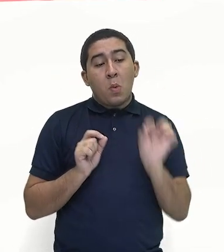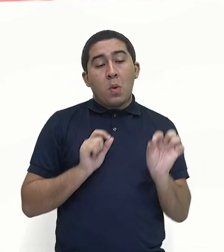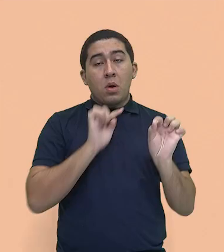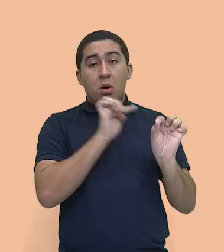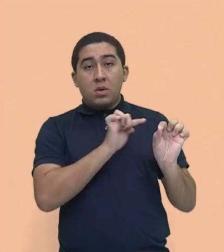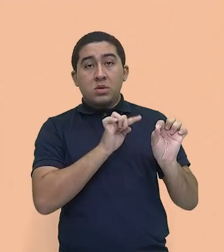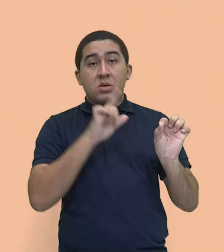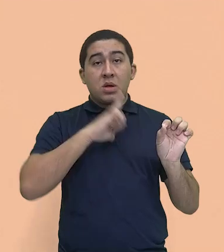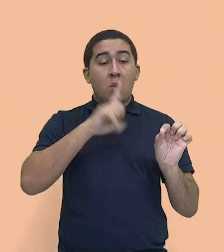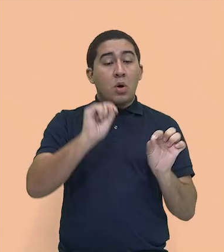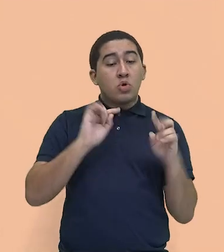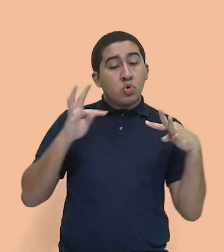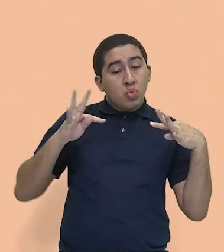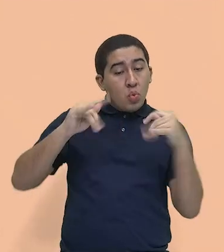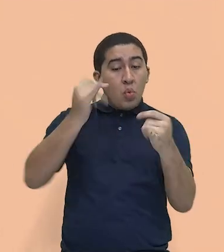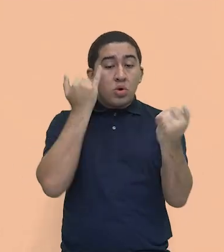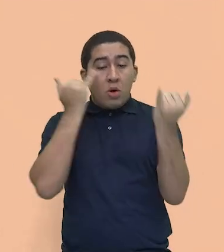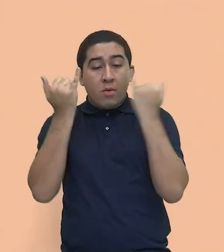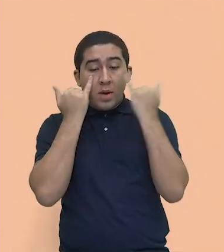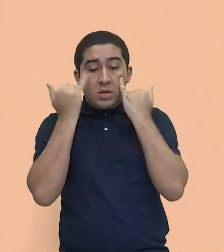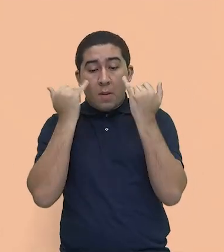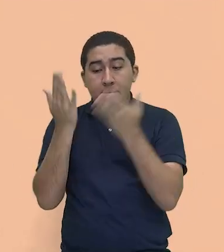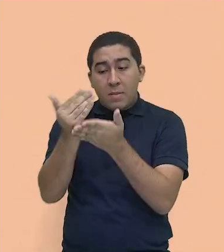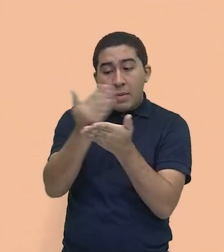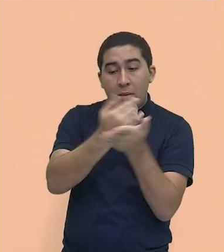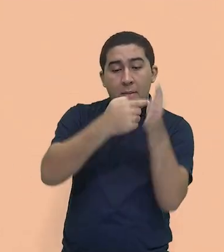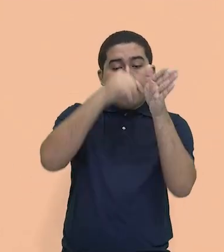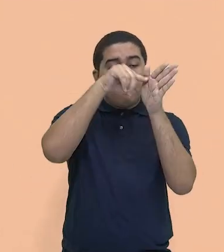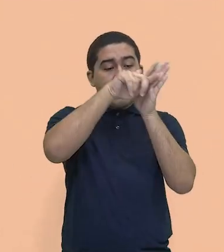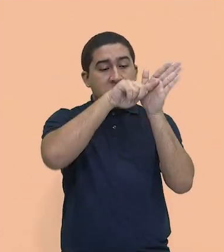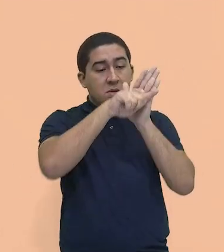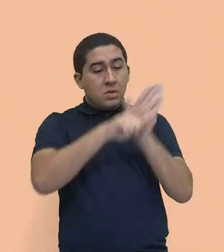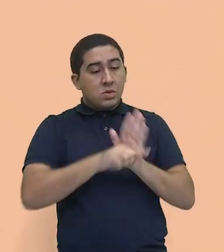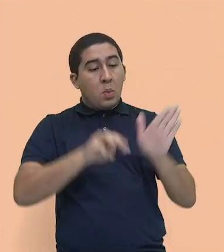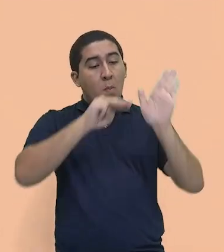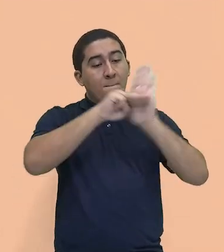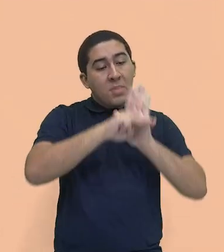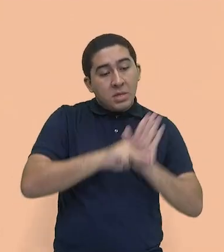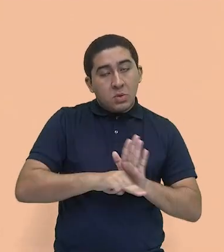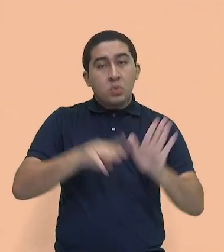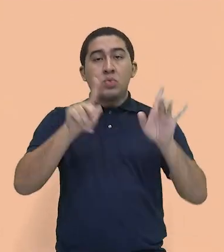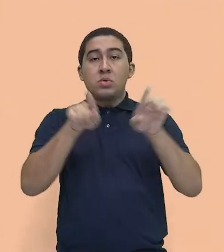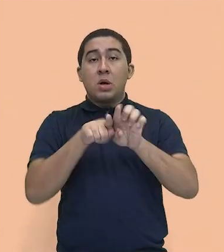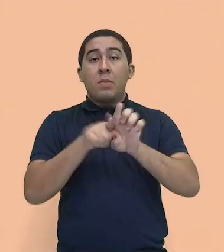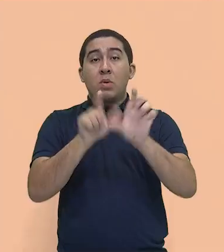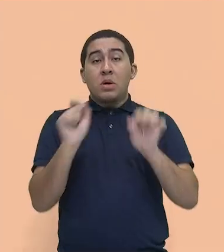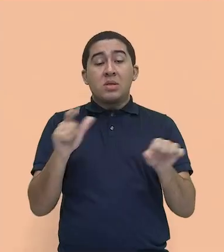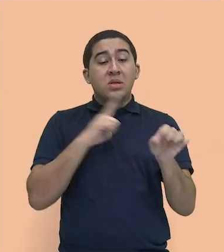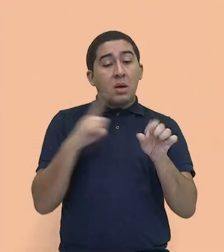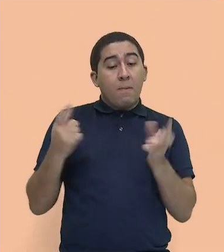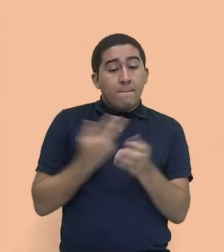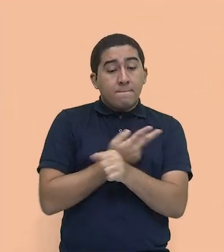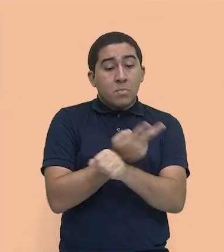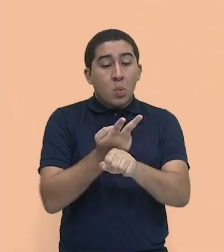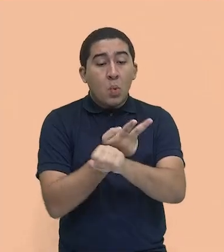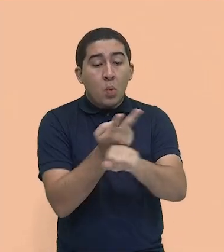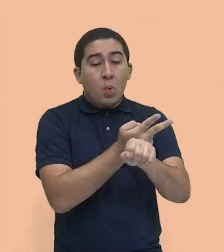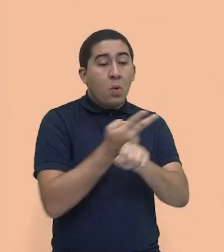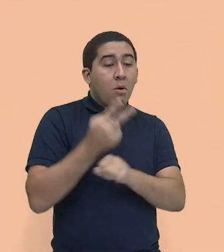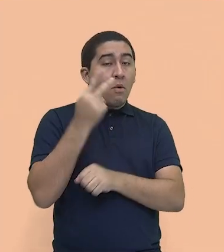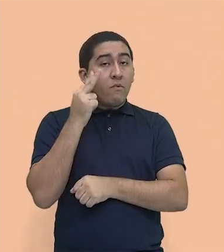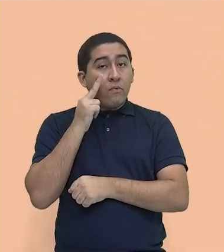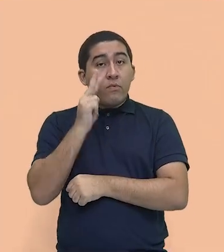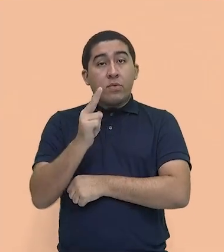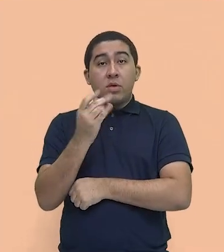através desses dados de observação, através da pesquisa, da observação, do método, ela vai, então, fuçar, né, e tentar